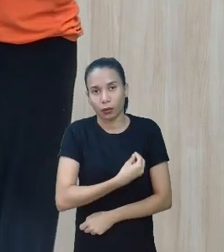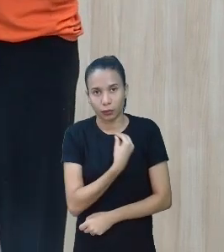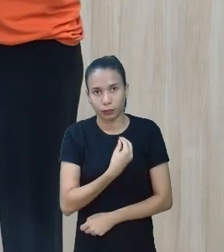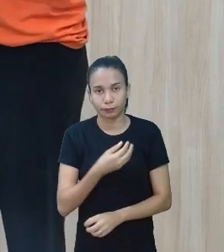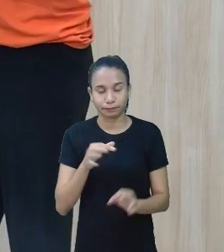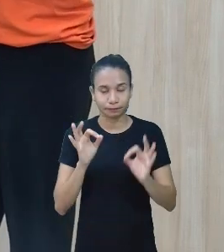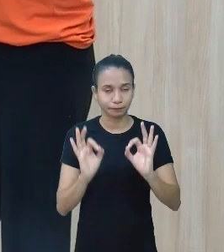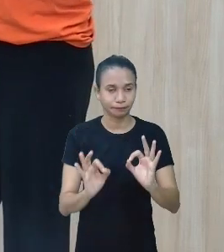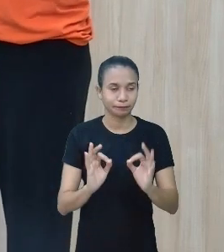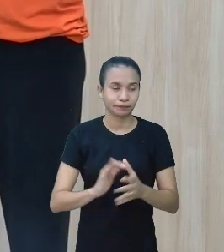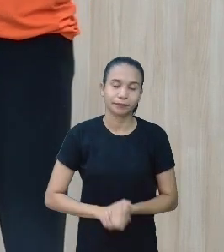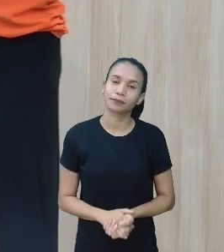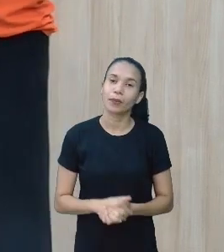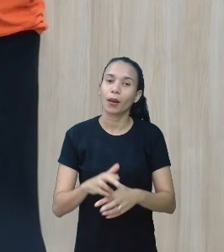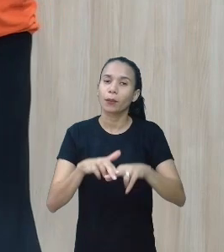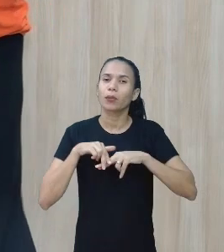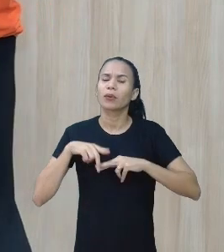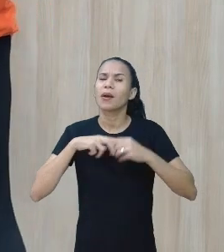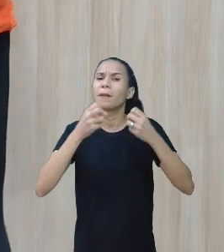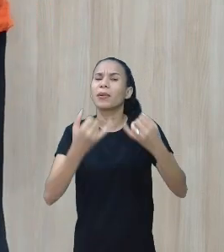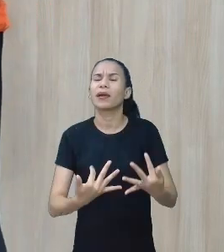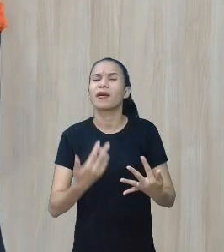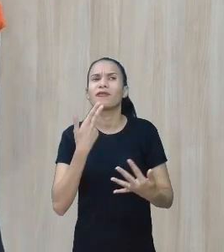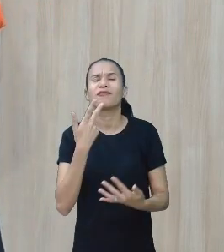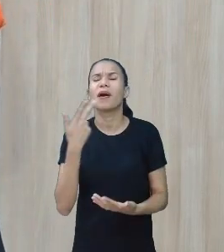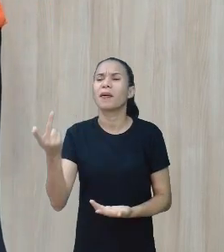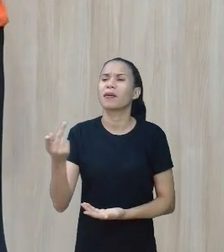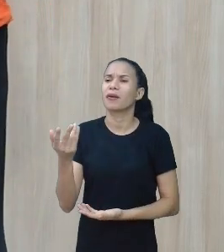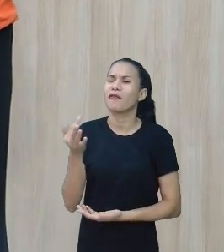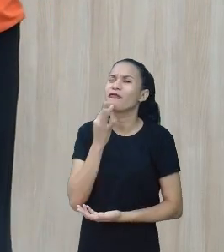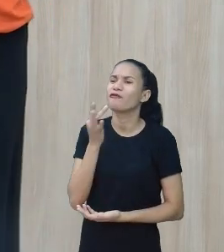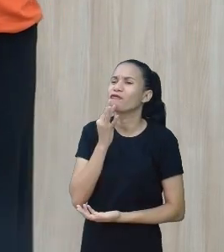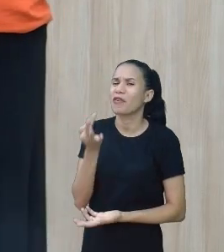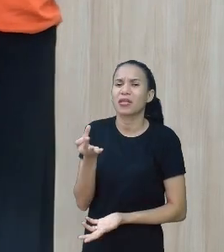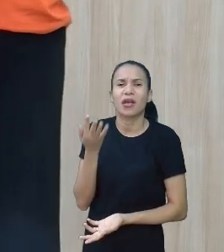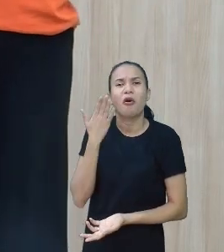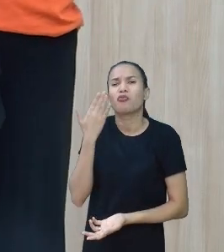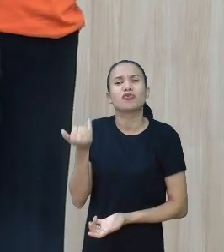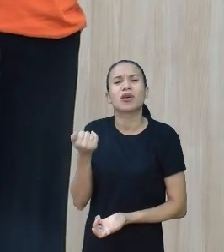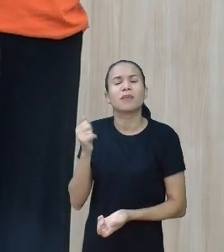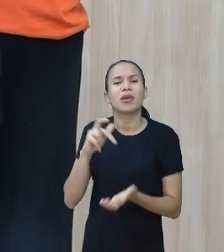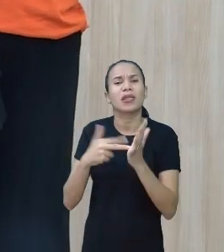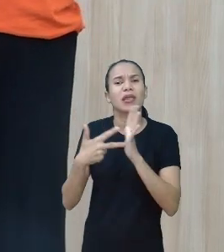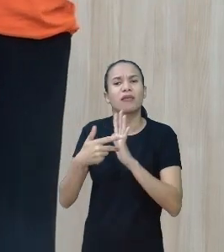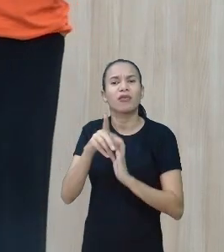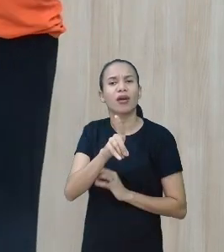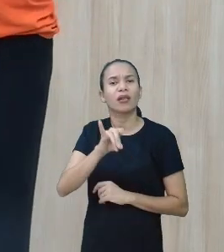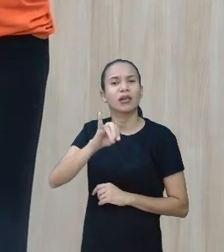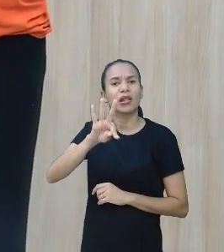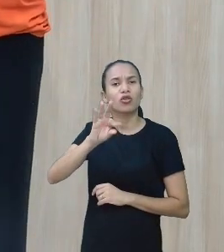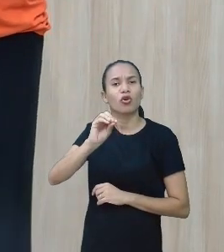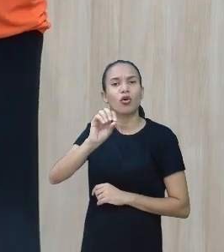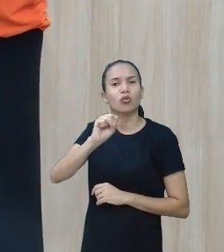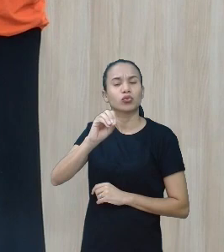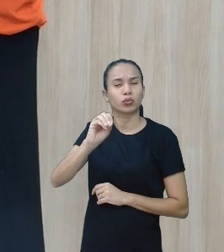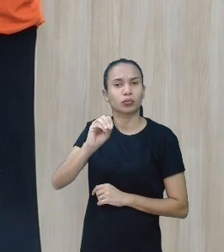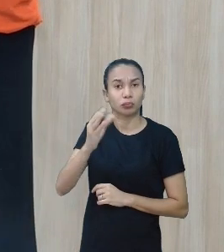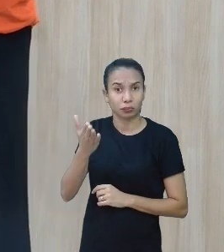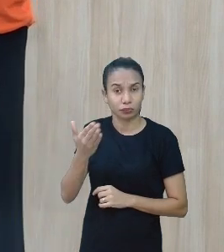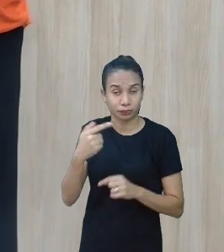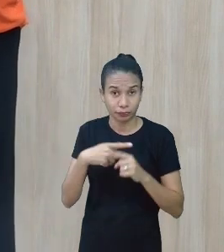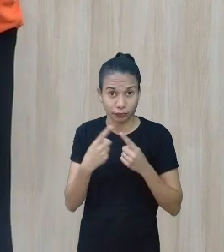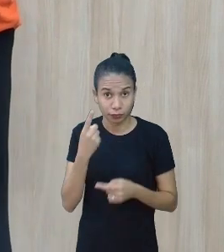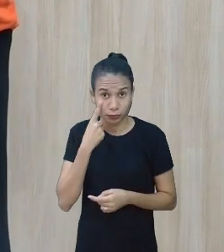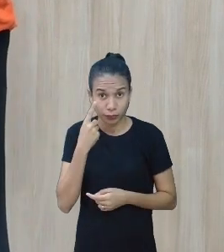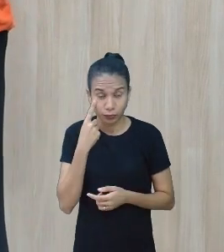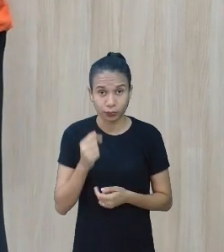sobreviver, certo? Aí você vai dizer assim, poxa, Fernanda, mas eu não sabia o que significava a palavra ditosos. Mas vejam só,